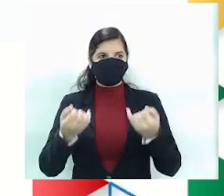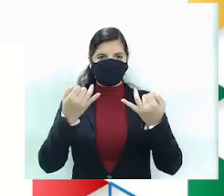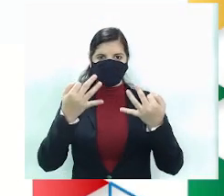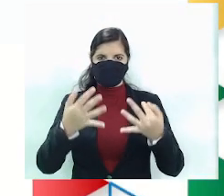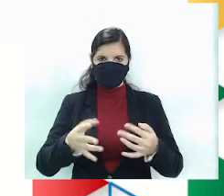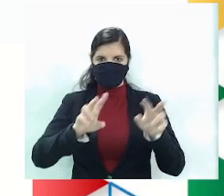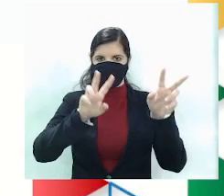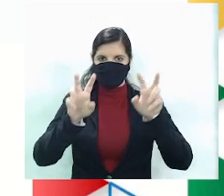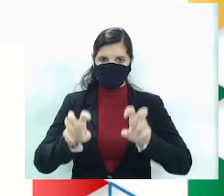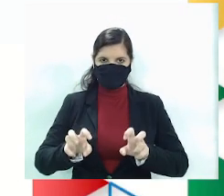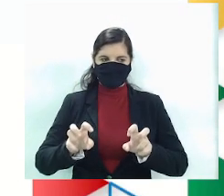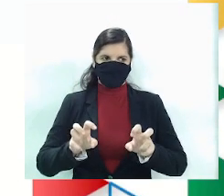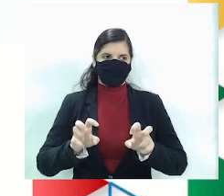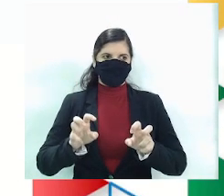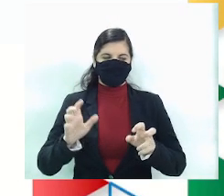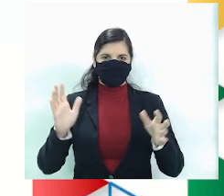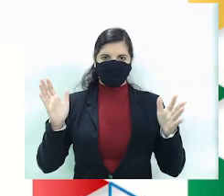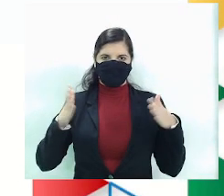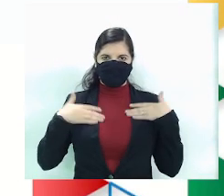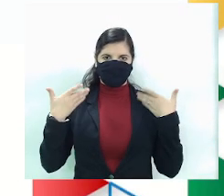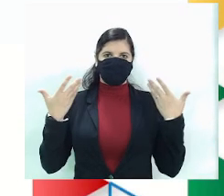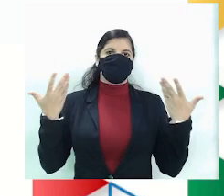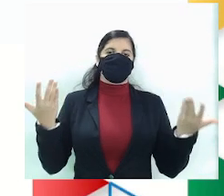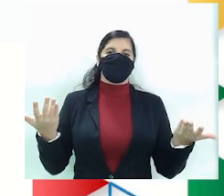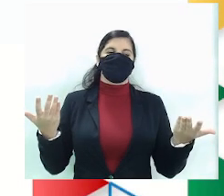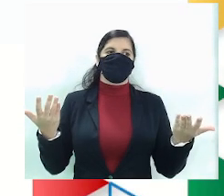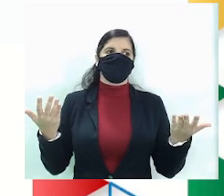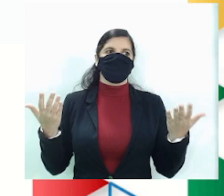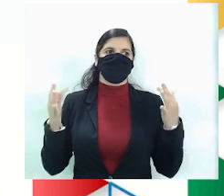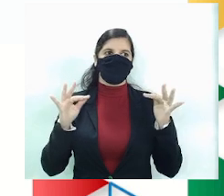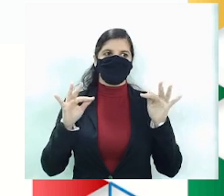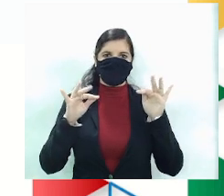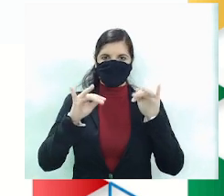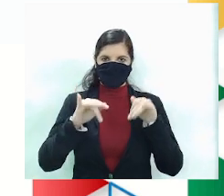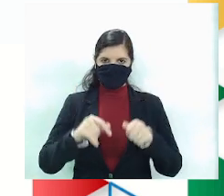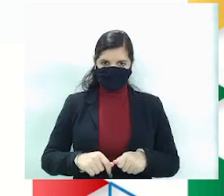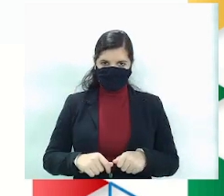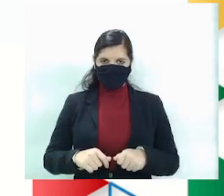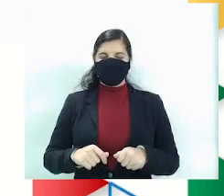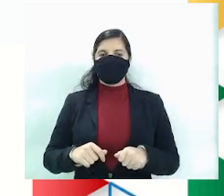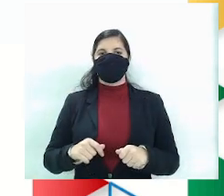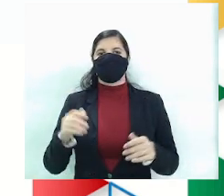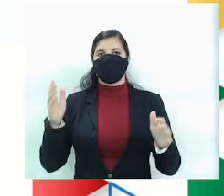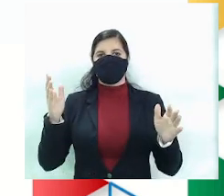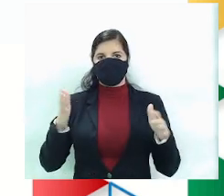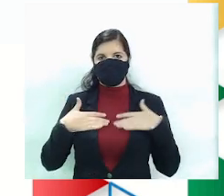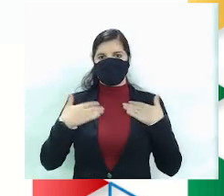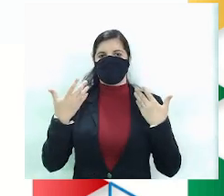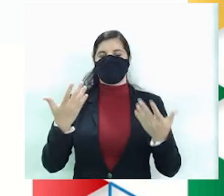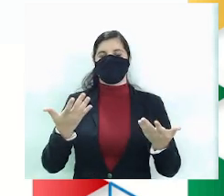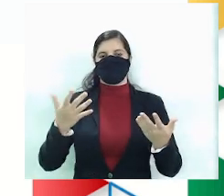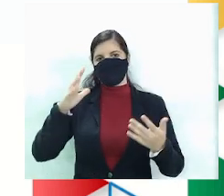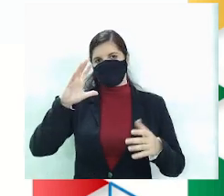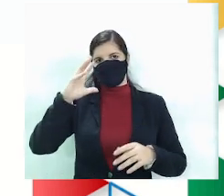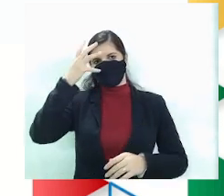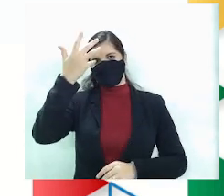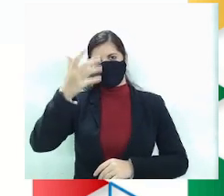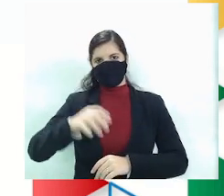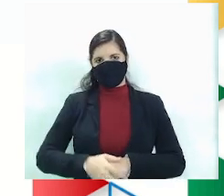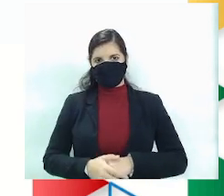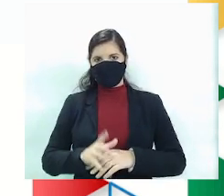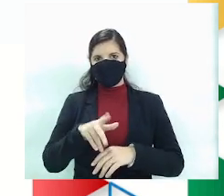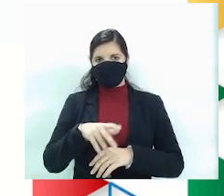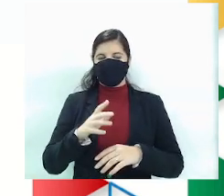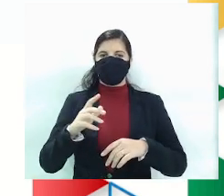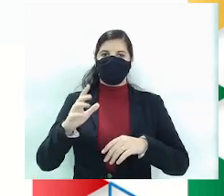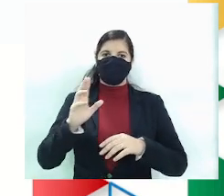sobre essa questão do inesperado, gente. O final, o encerramento inesperado de uma situação é um